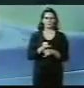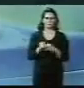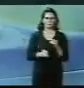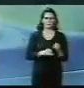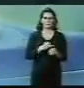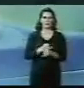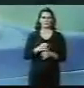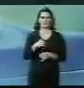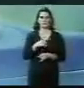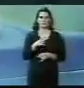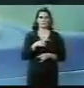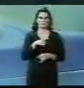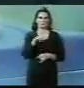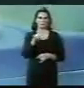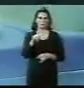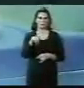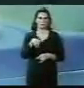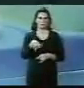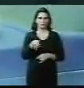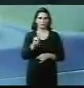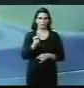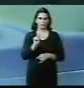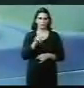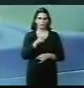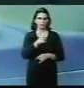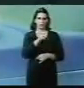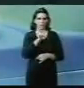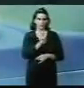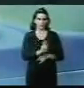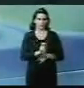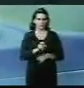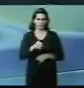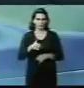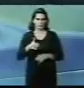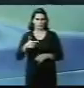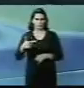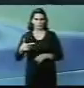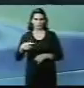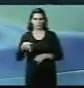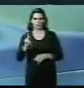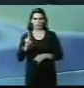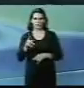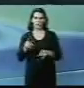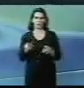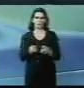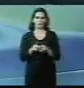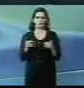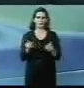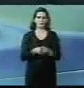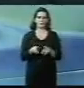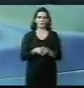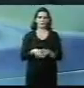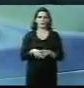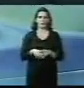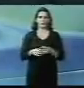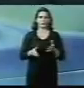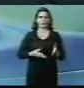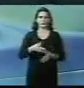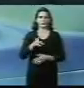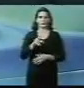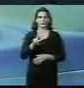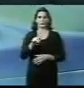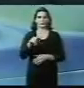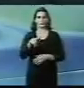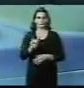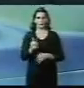de 512K com a internet, mas existe um servidor de proxy ali, possivelmente esse servidor de proxy